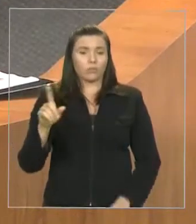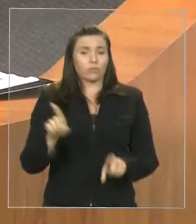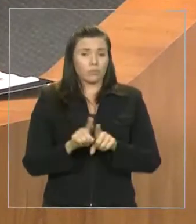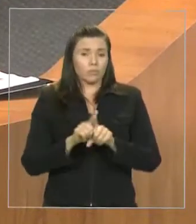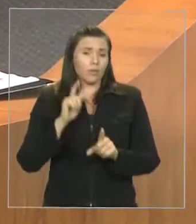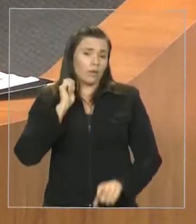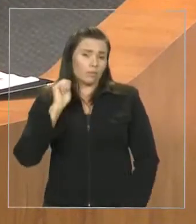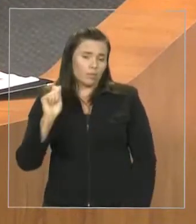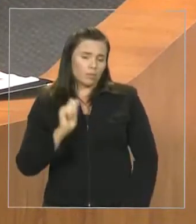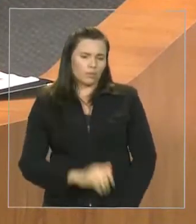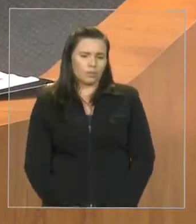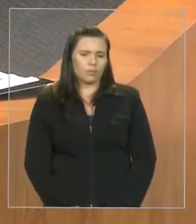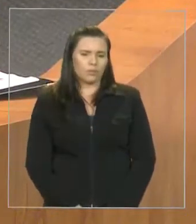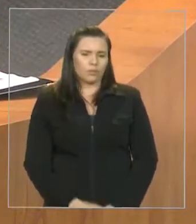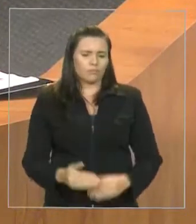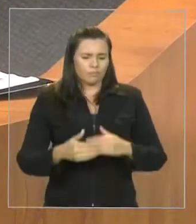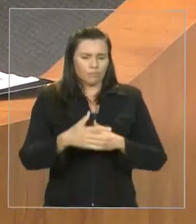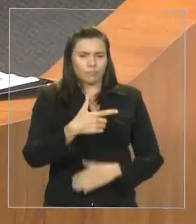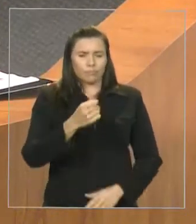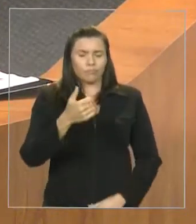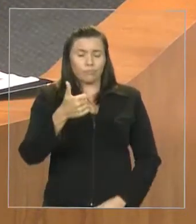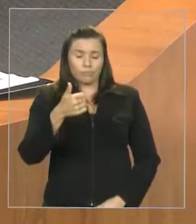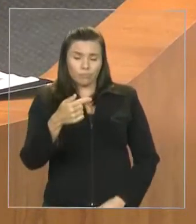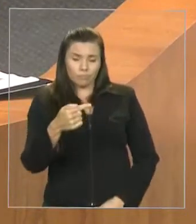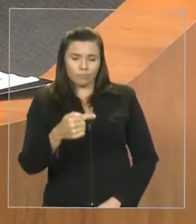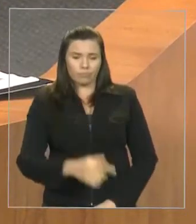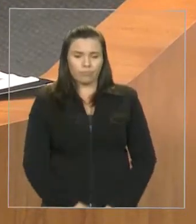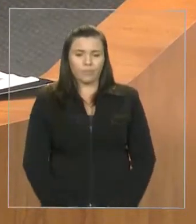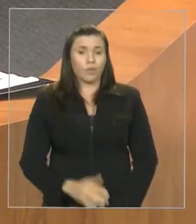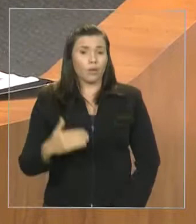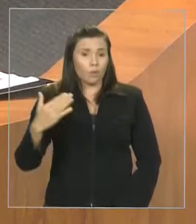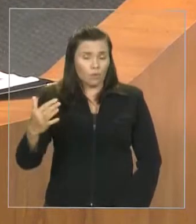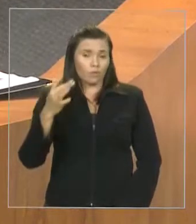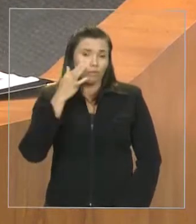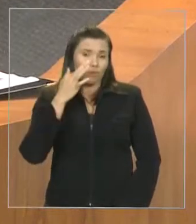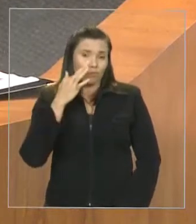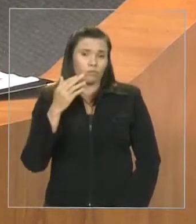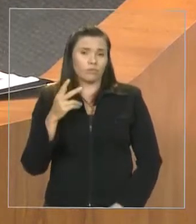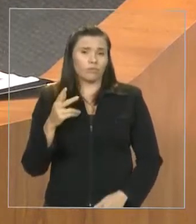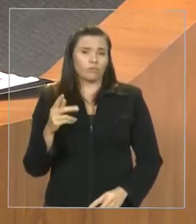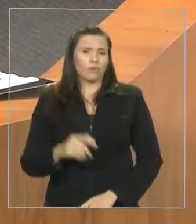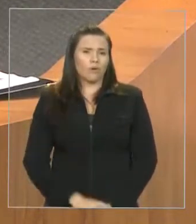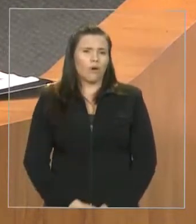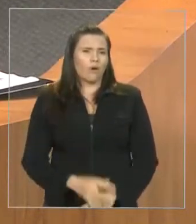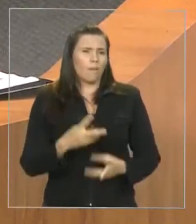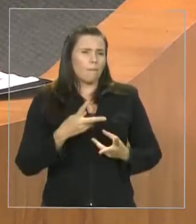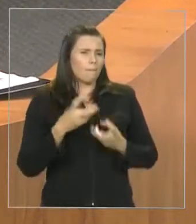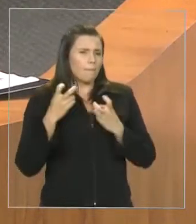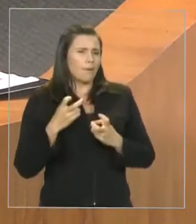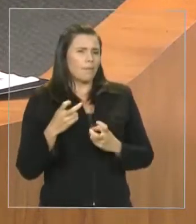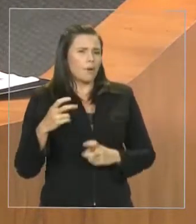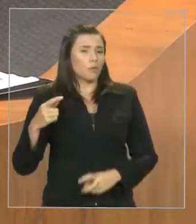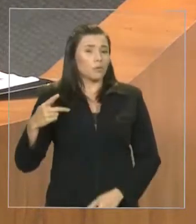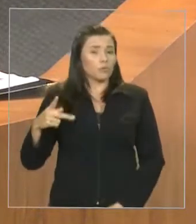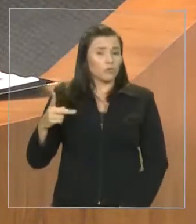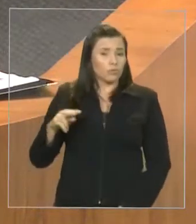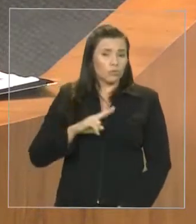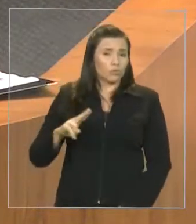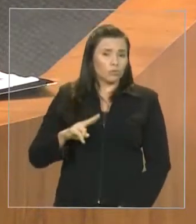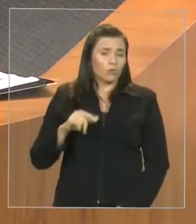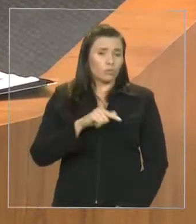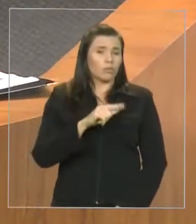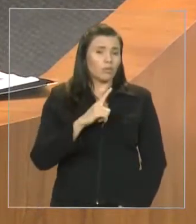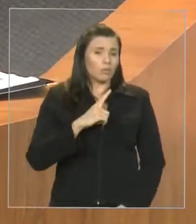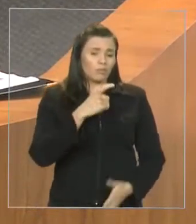Dino teve ciência que seu nome estava citado na Lava Jato, estava citado na delação da